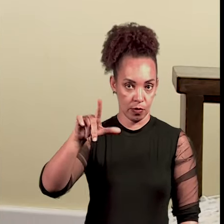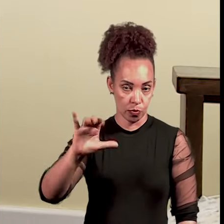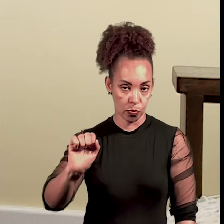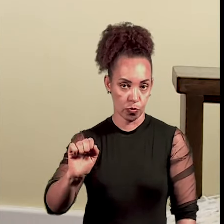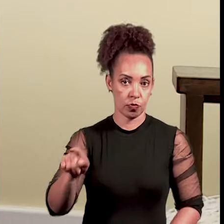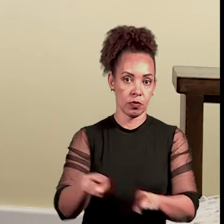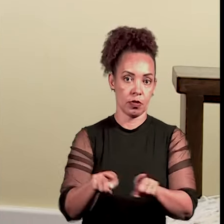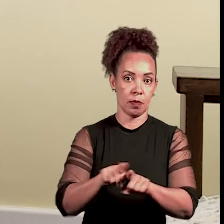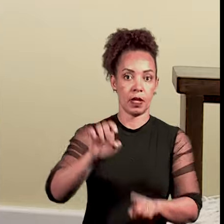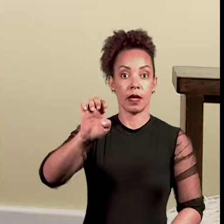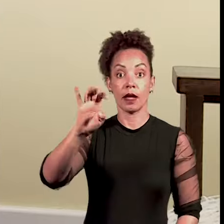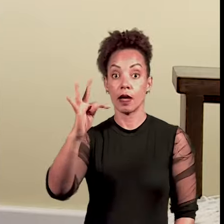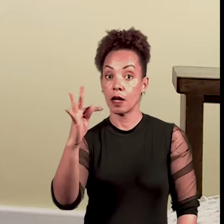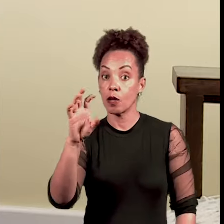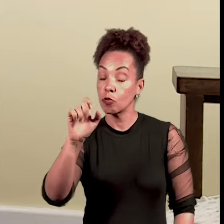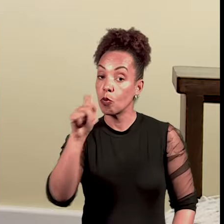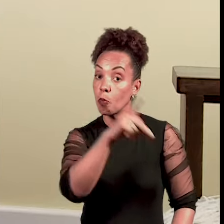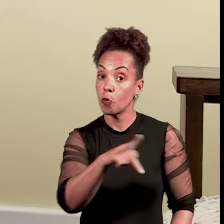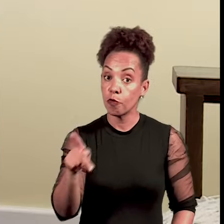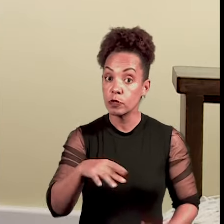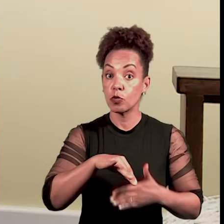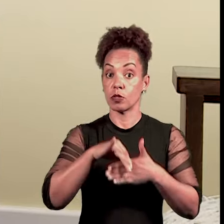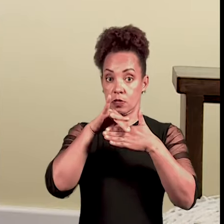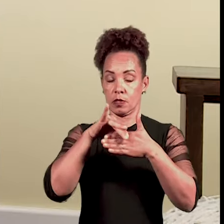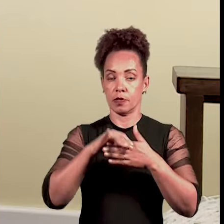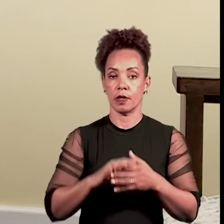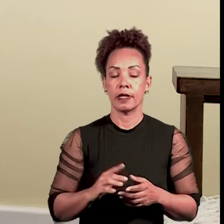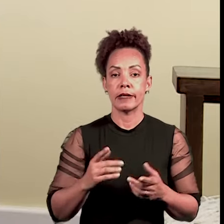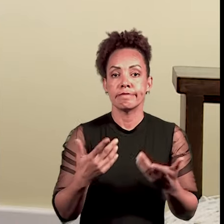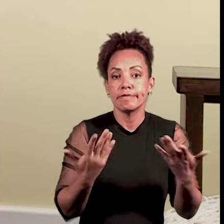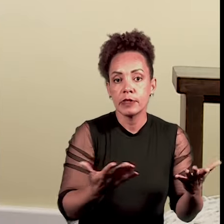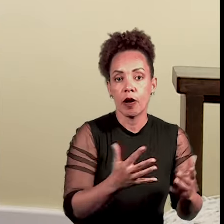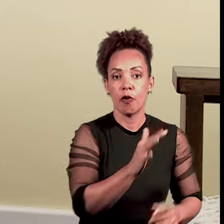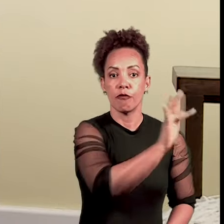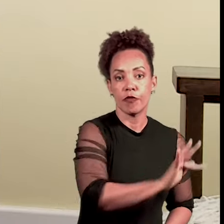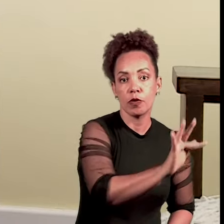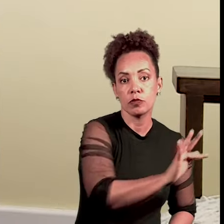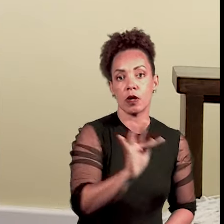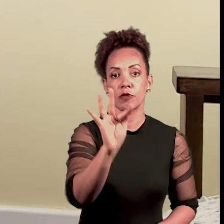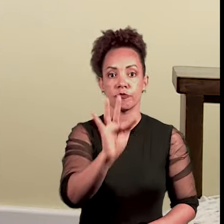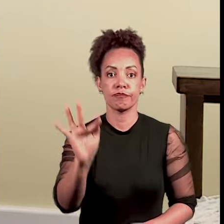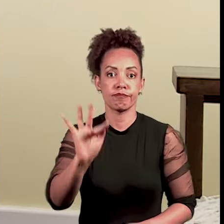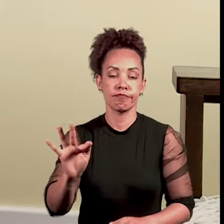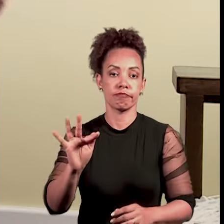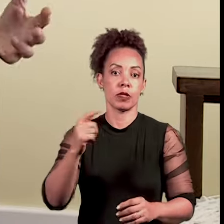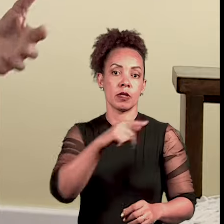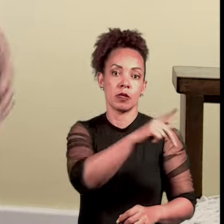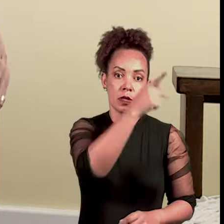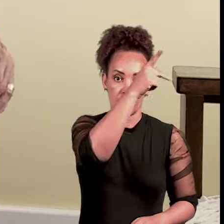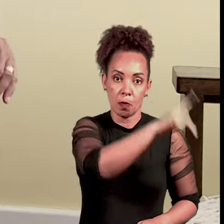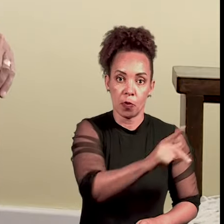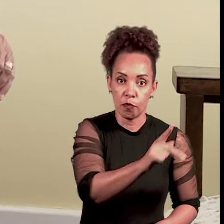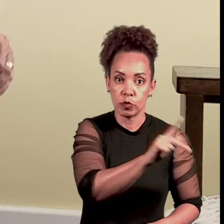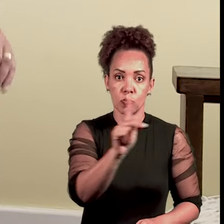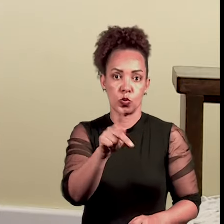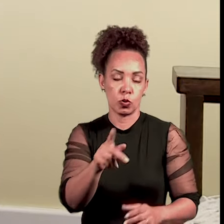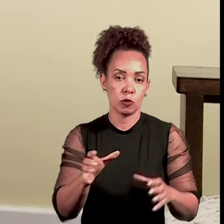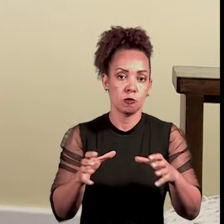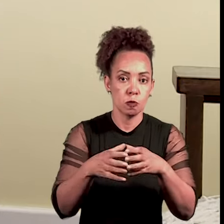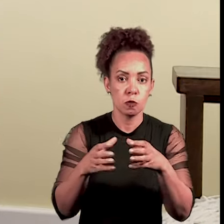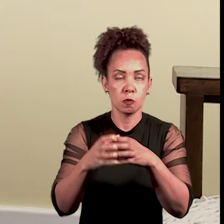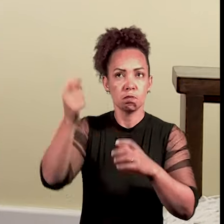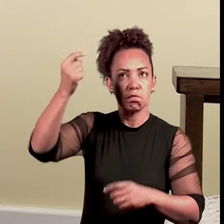E essas pessoas começaram a pensar, já que as faculdades estavam funcionando e tendo realmente